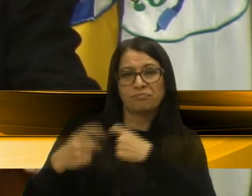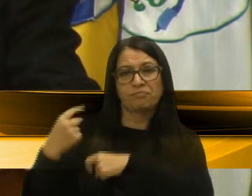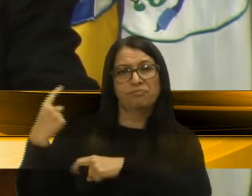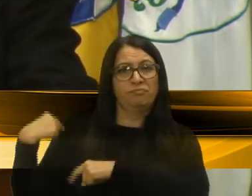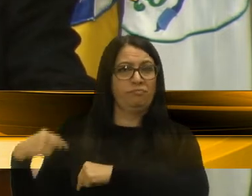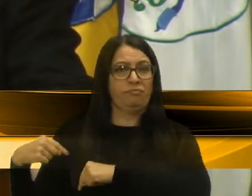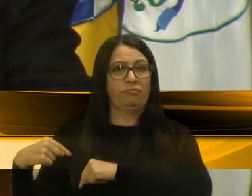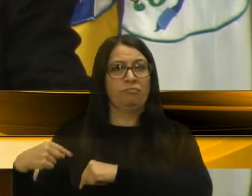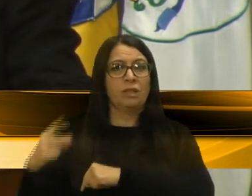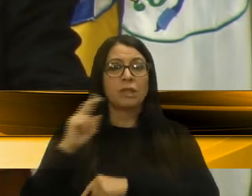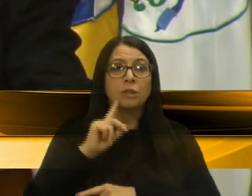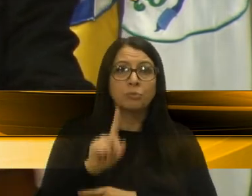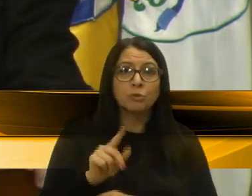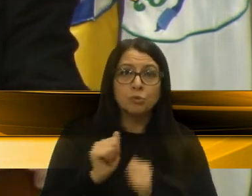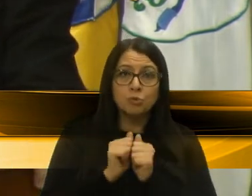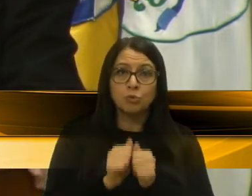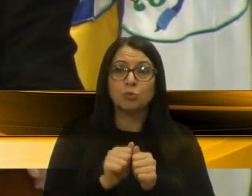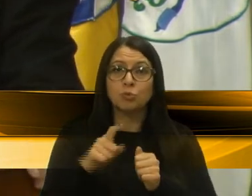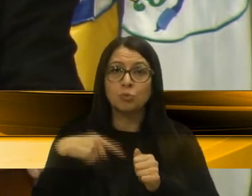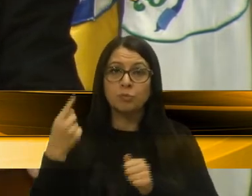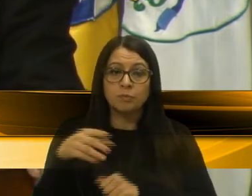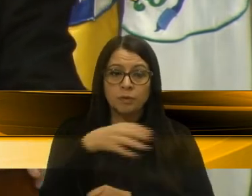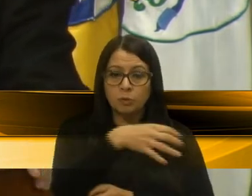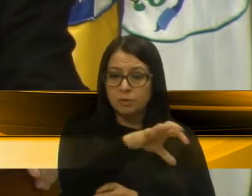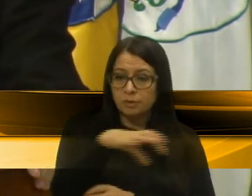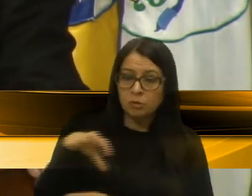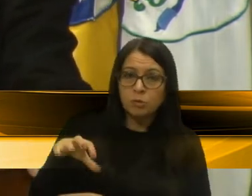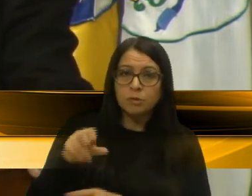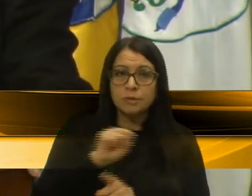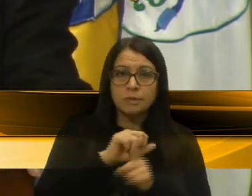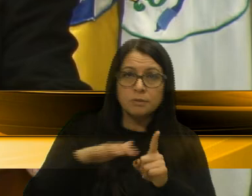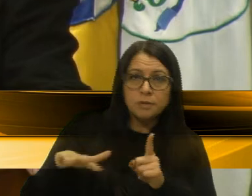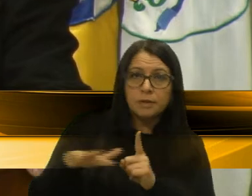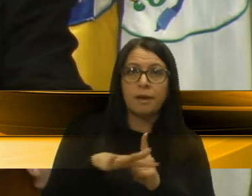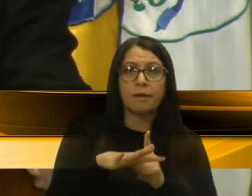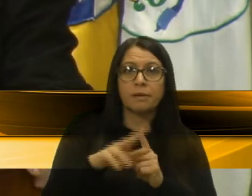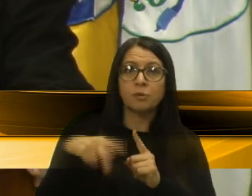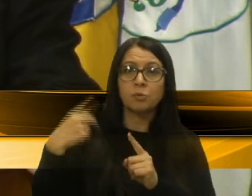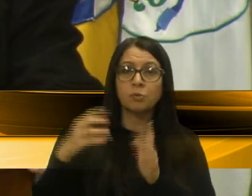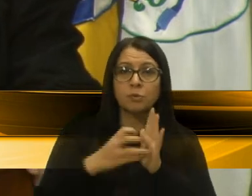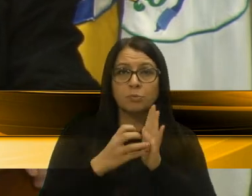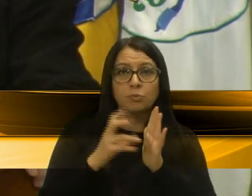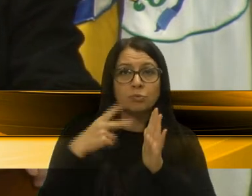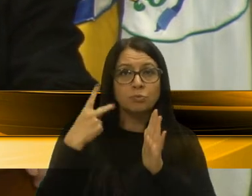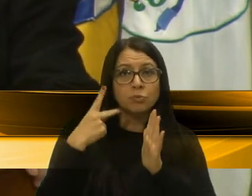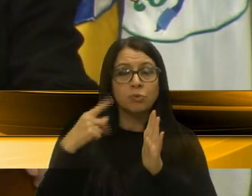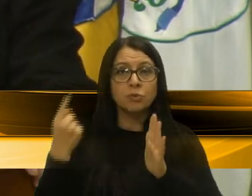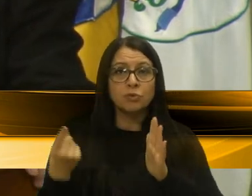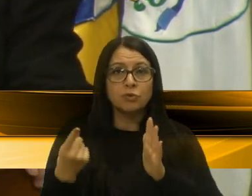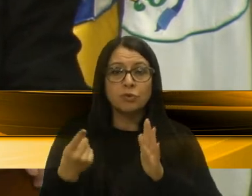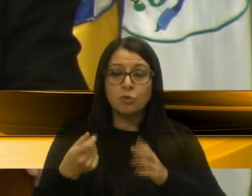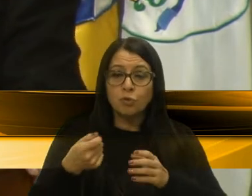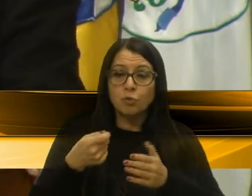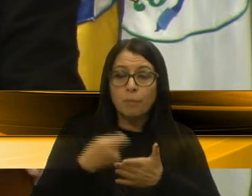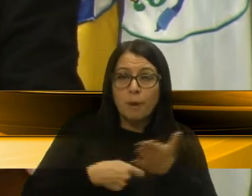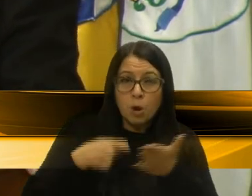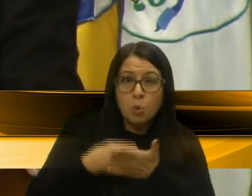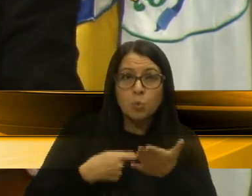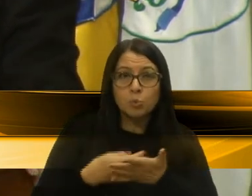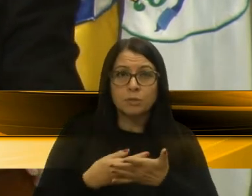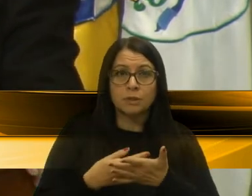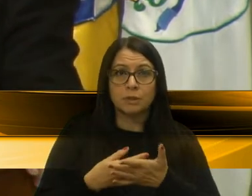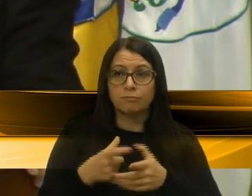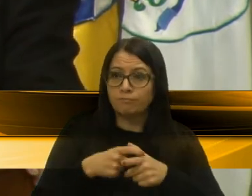se estabeleceu, junto com outros setores da sociedade, outros partidos de oposição, uma luta muito